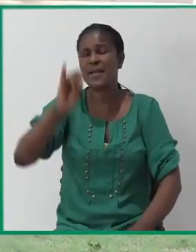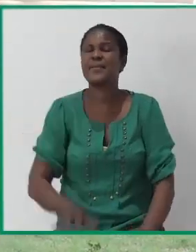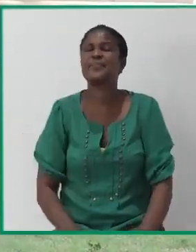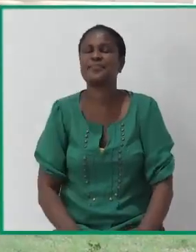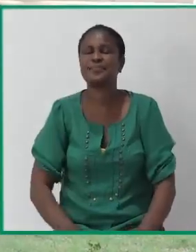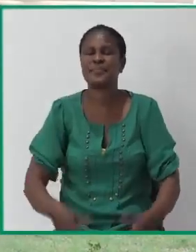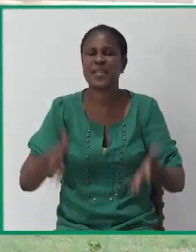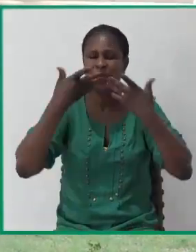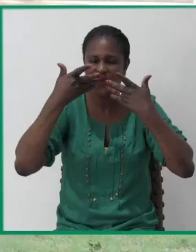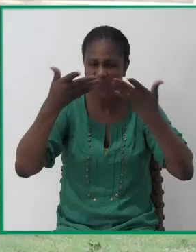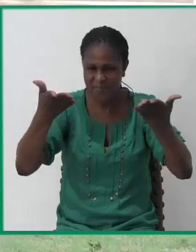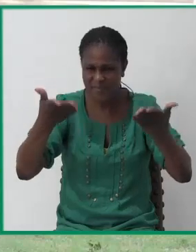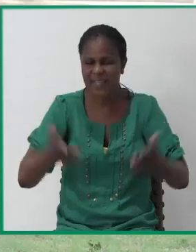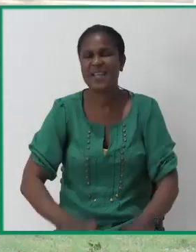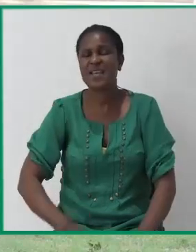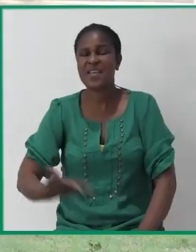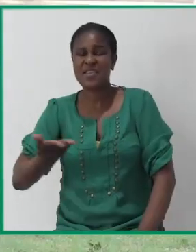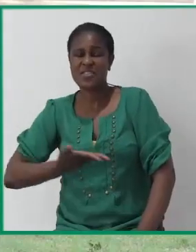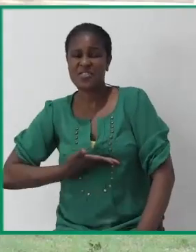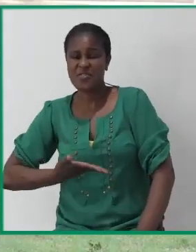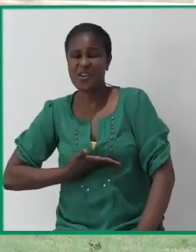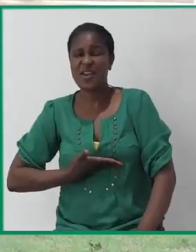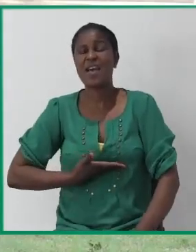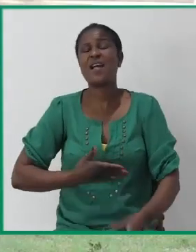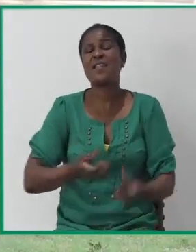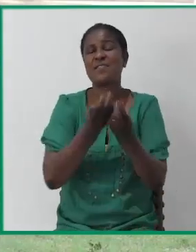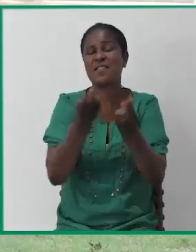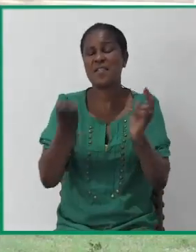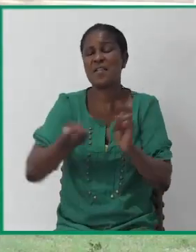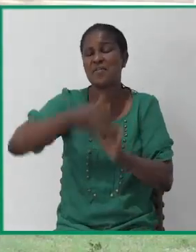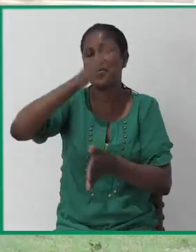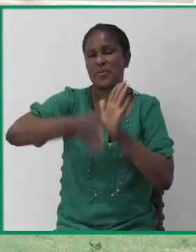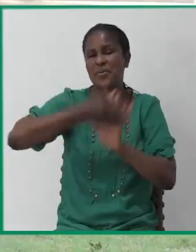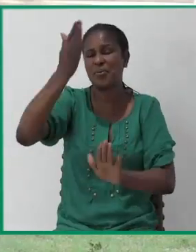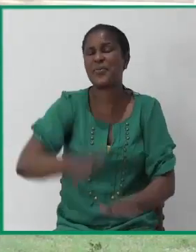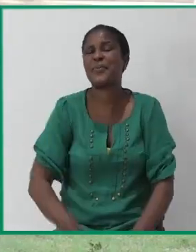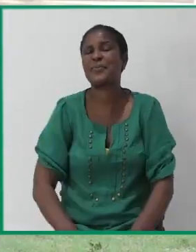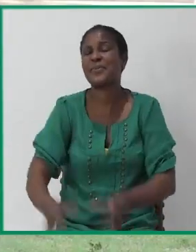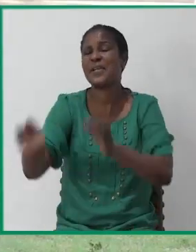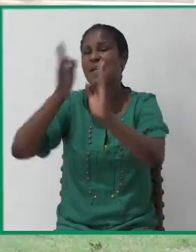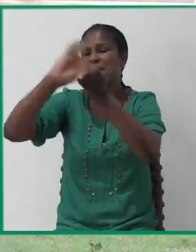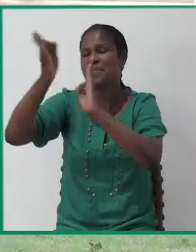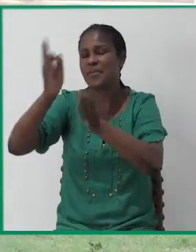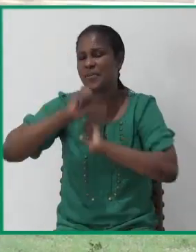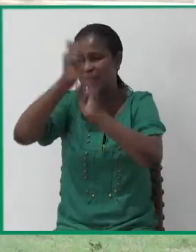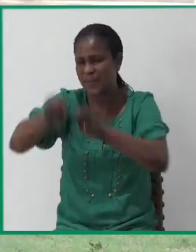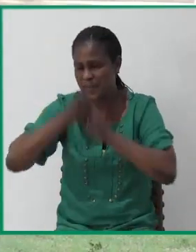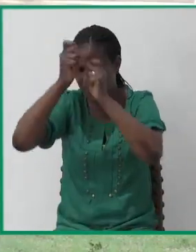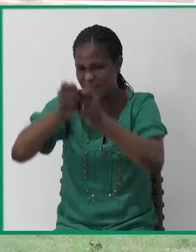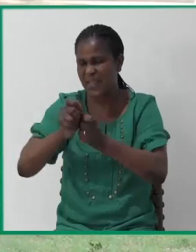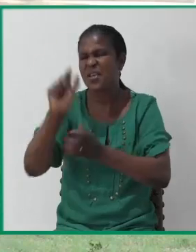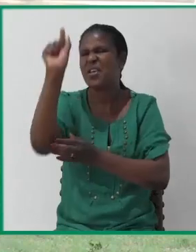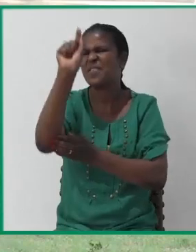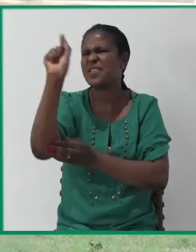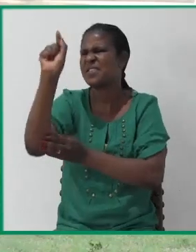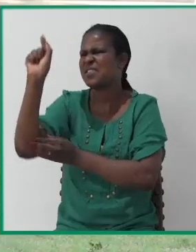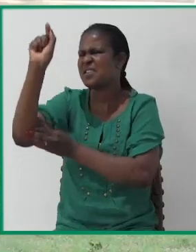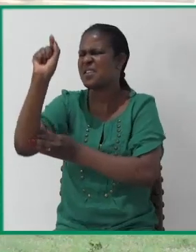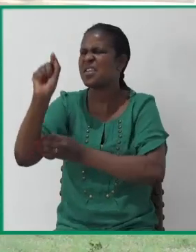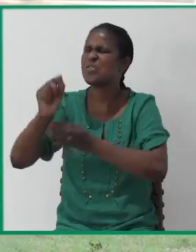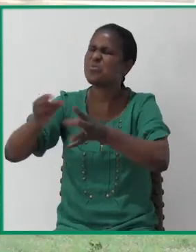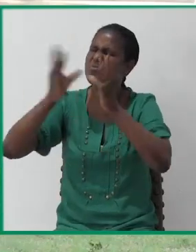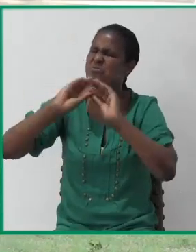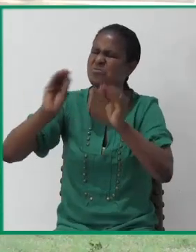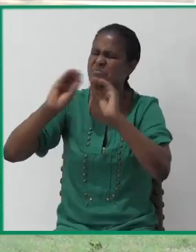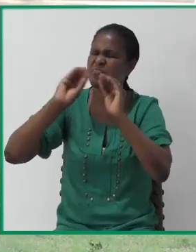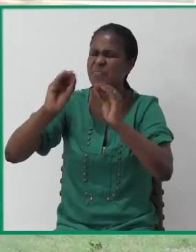Saudações! Está a começar mais uma edição do Jornal da Comunidade. Faculdade de Agronomia e Engenharia Florestal capacita distritos em